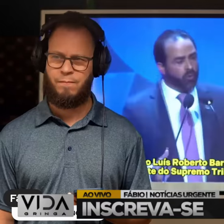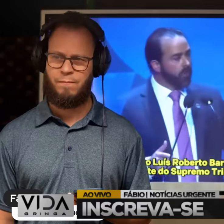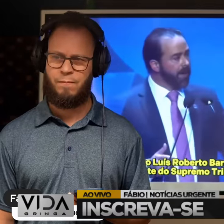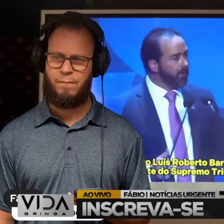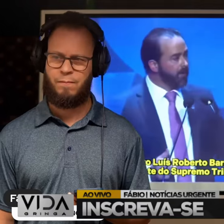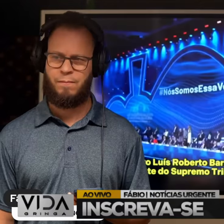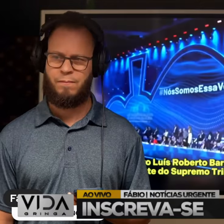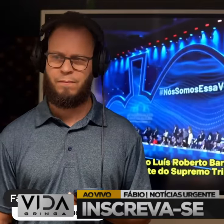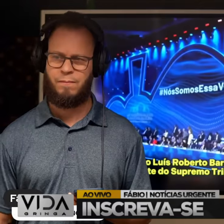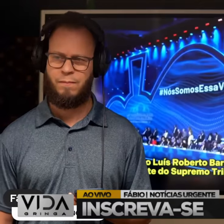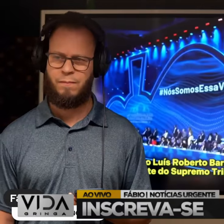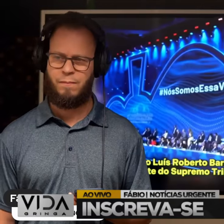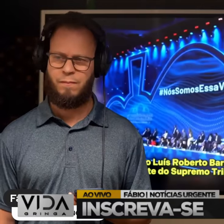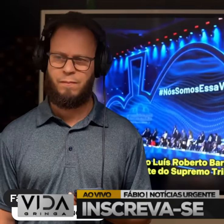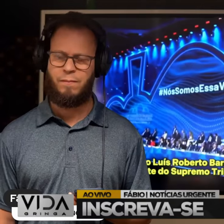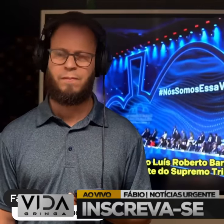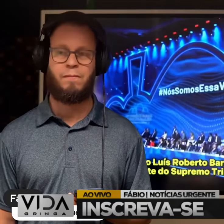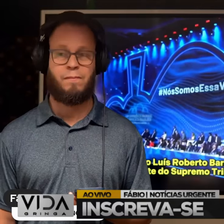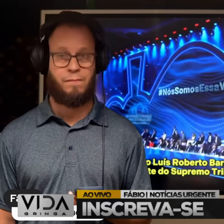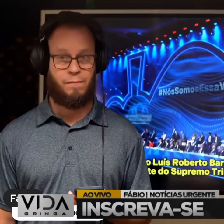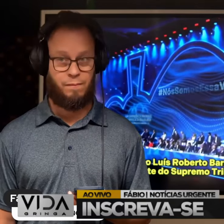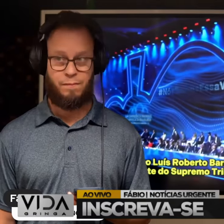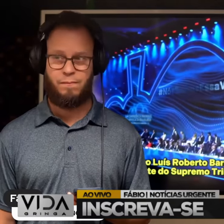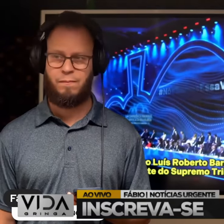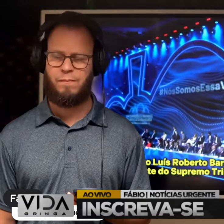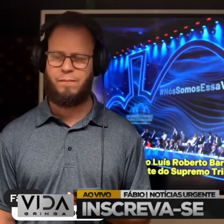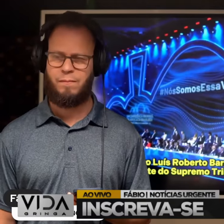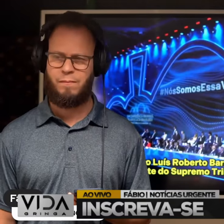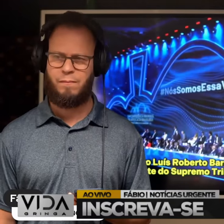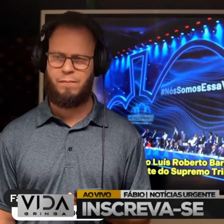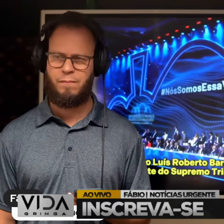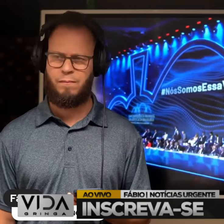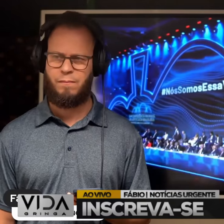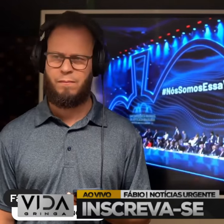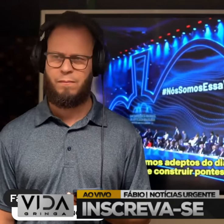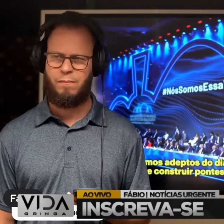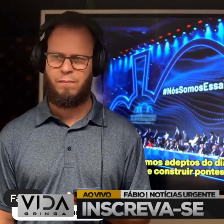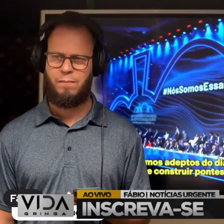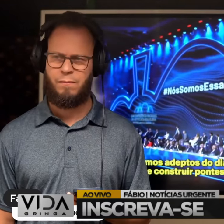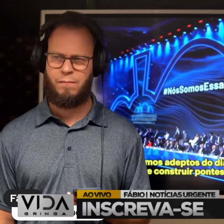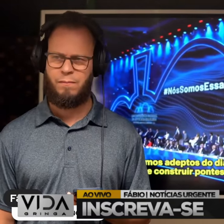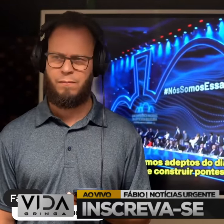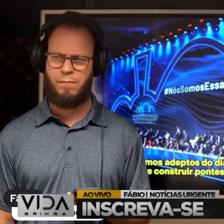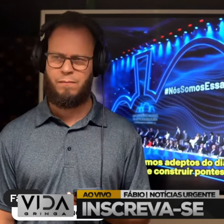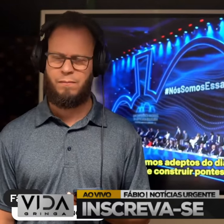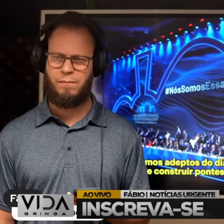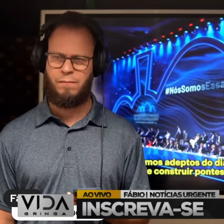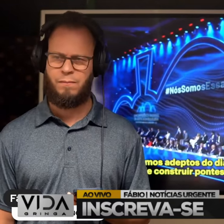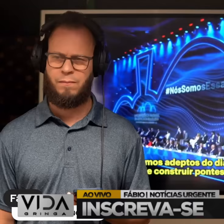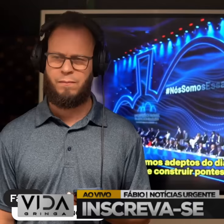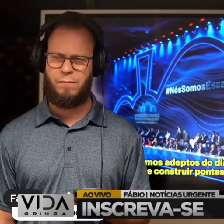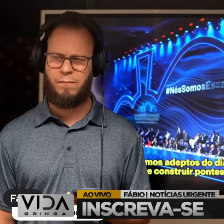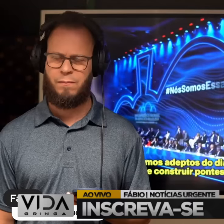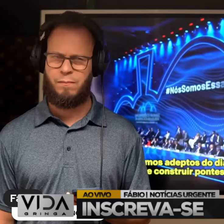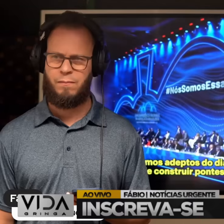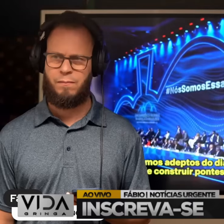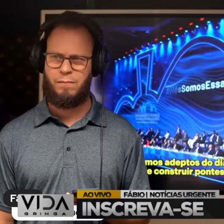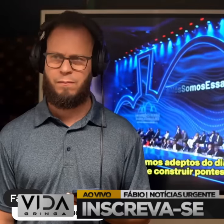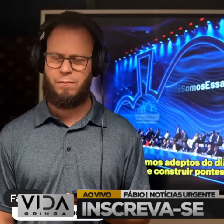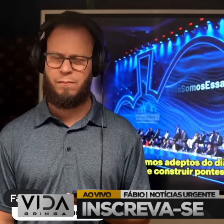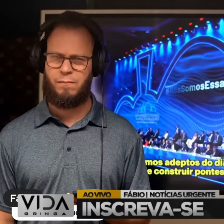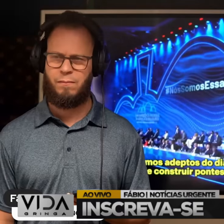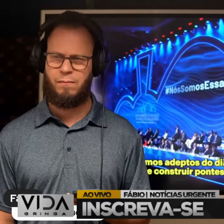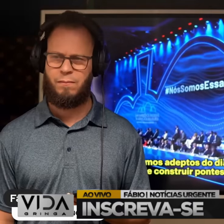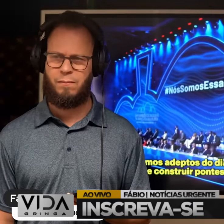Ministro Luiz Roberto Barroso, ilustre presidente do Supremo Tribunal Federal, nós somos adeptos do diálogo